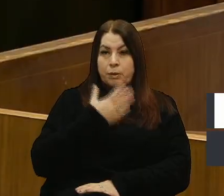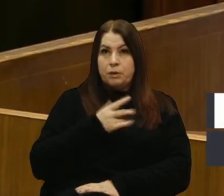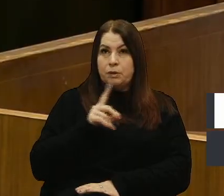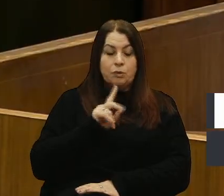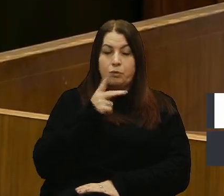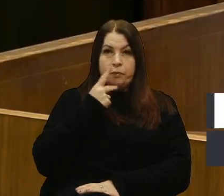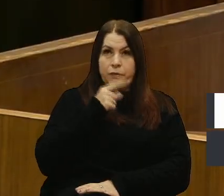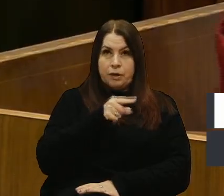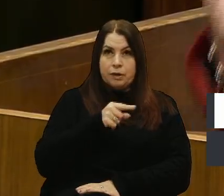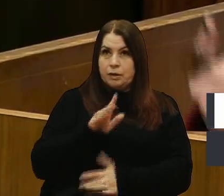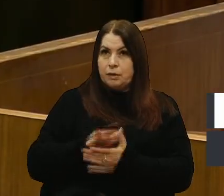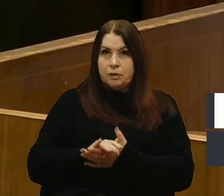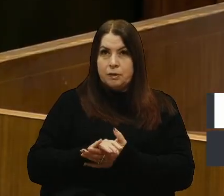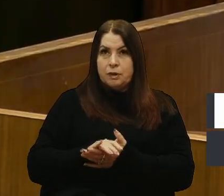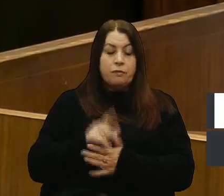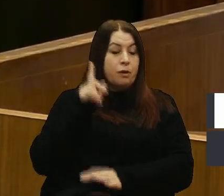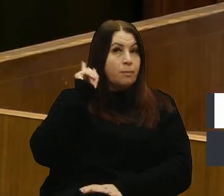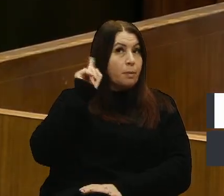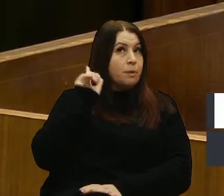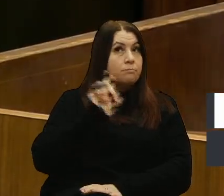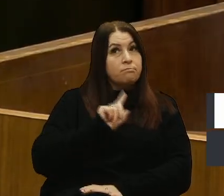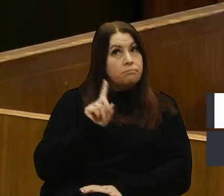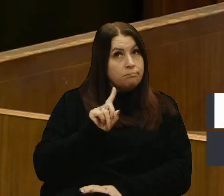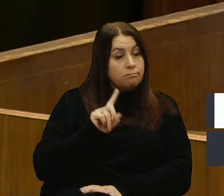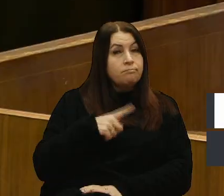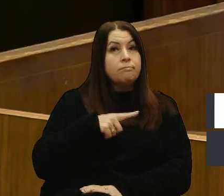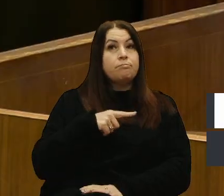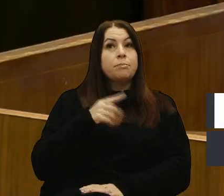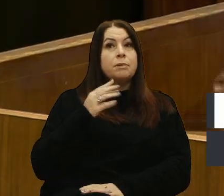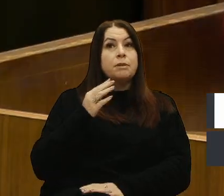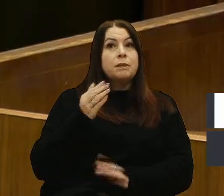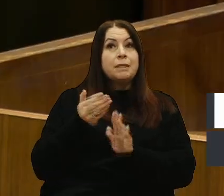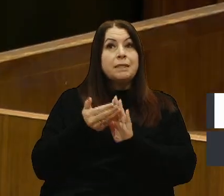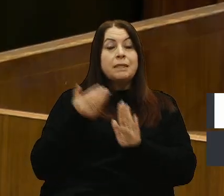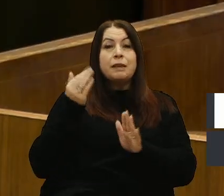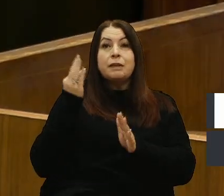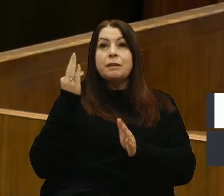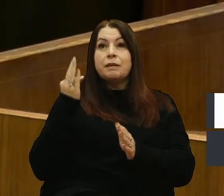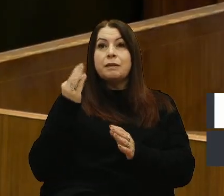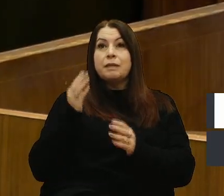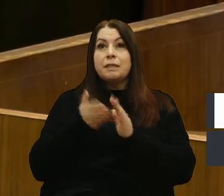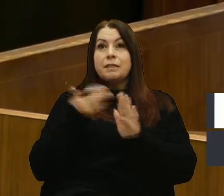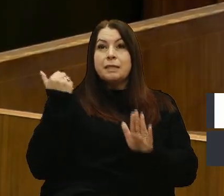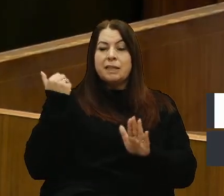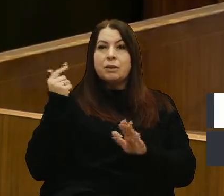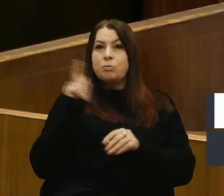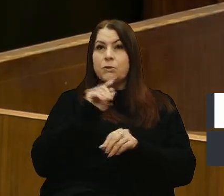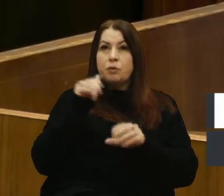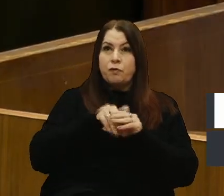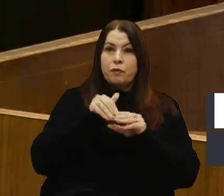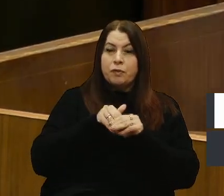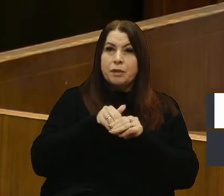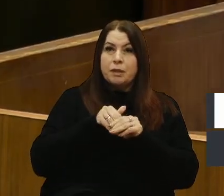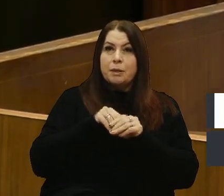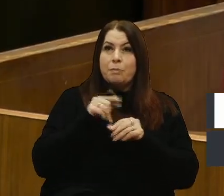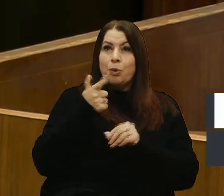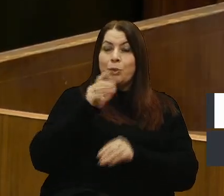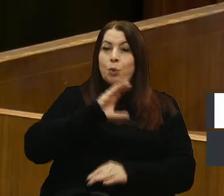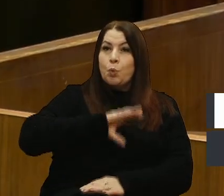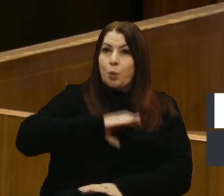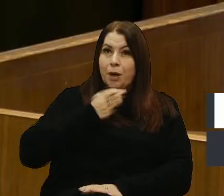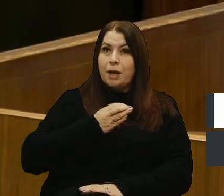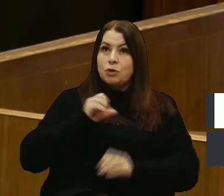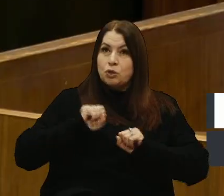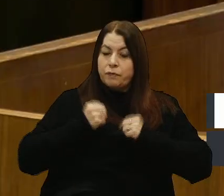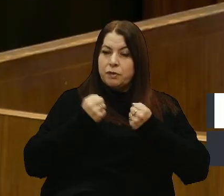estou dizendo que foi propositadamente, mas se ausentaram, saíram do plenário para não votar, para não ter coragem de